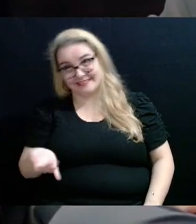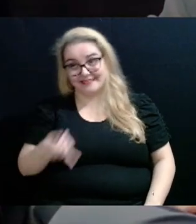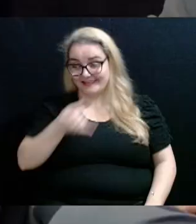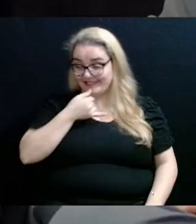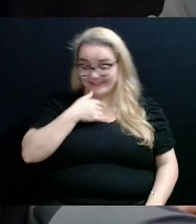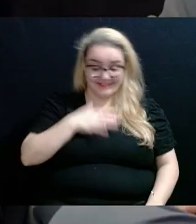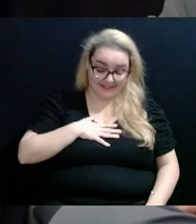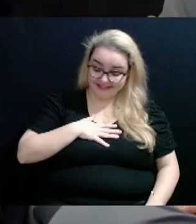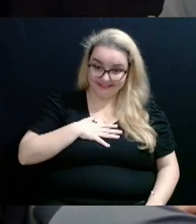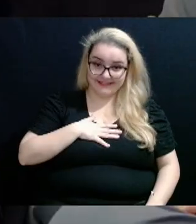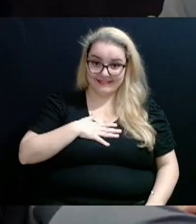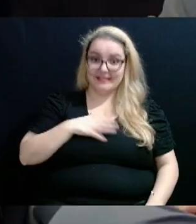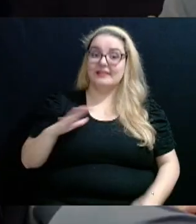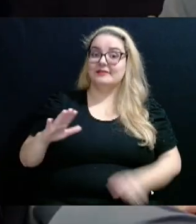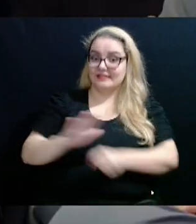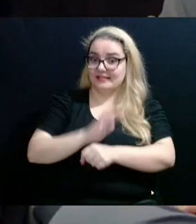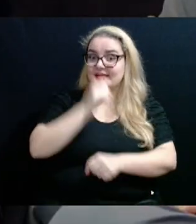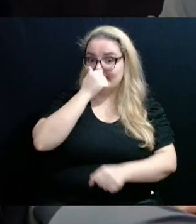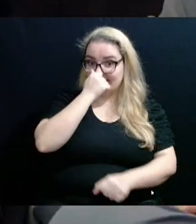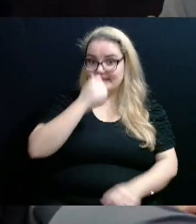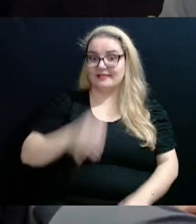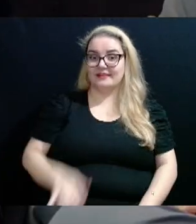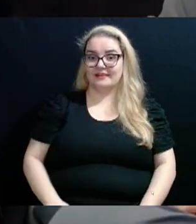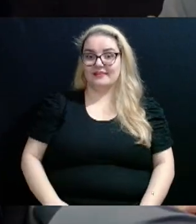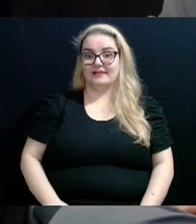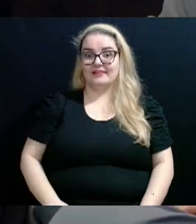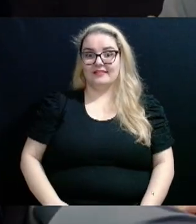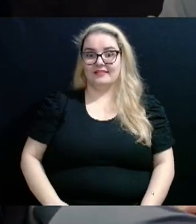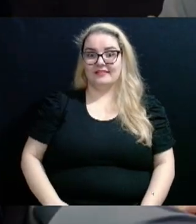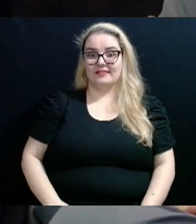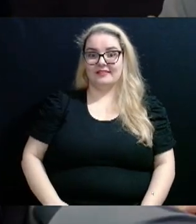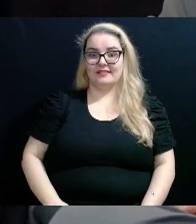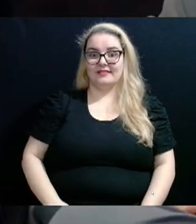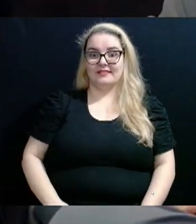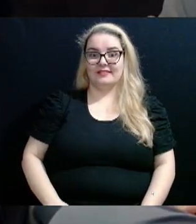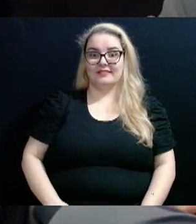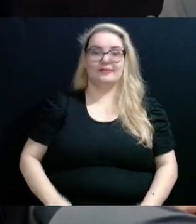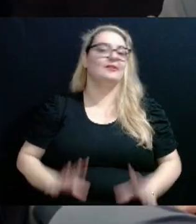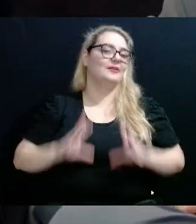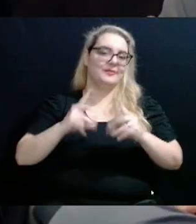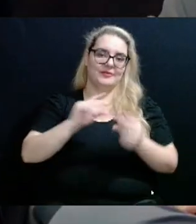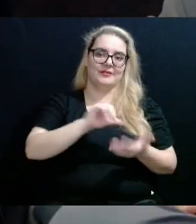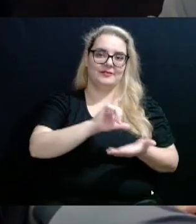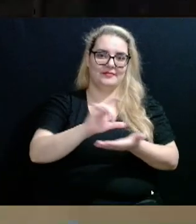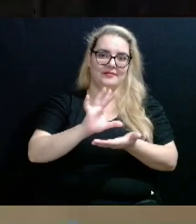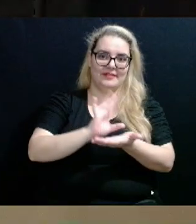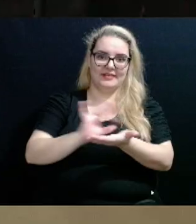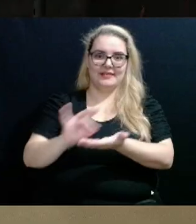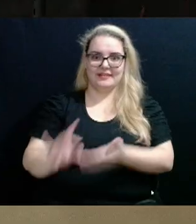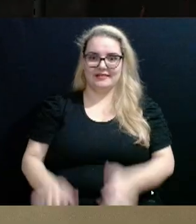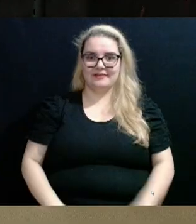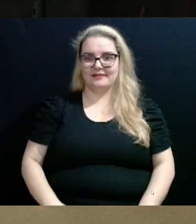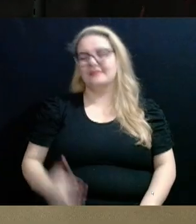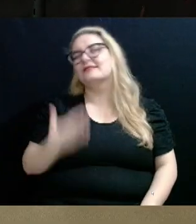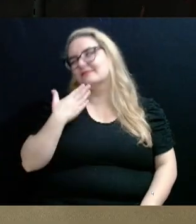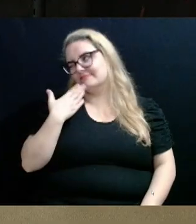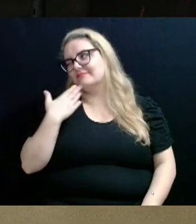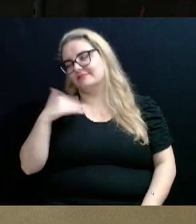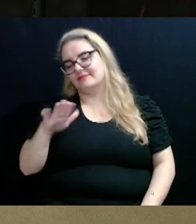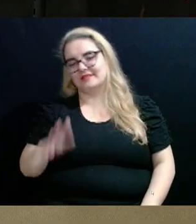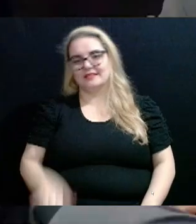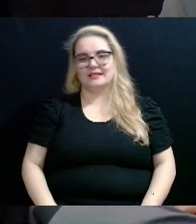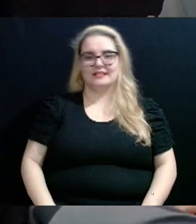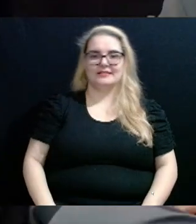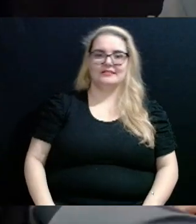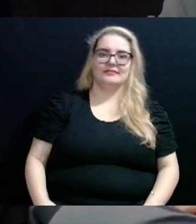né? Completei o álbum. Muito legal. Todas as figurinhas aqui. Esses daqui eram mais fáceis, né? Tinham menos seleções.